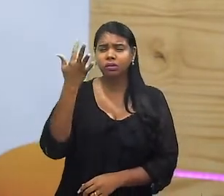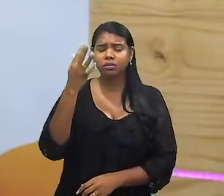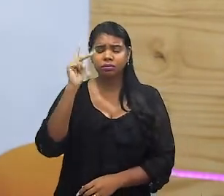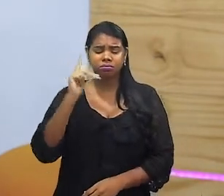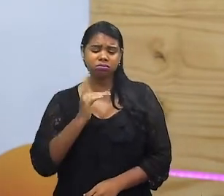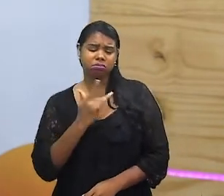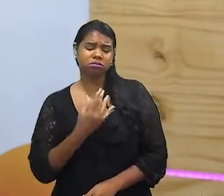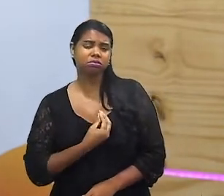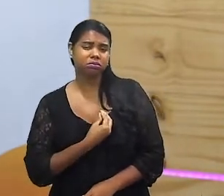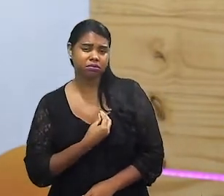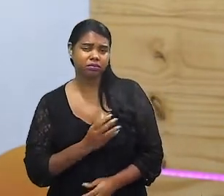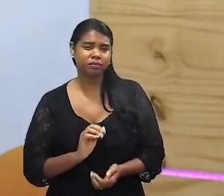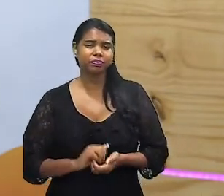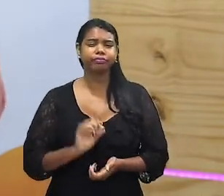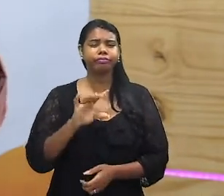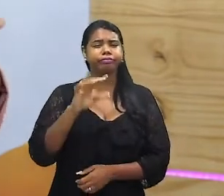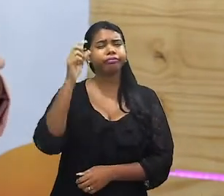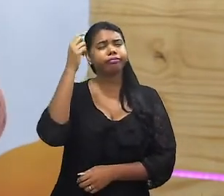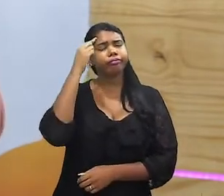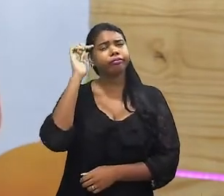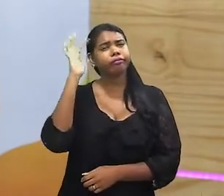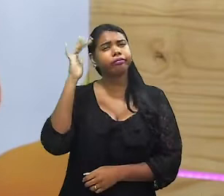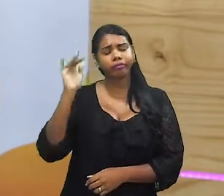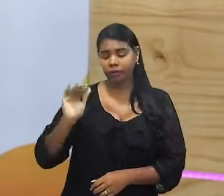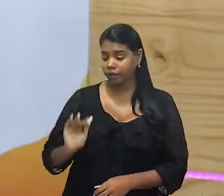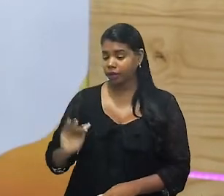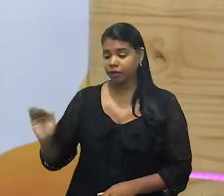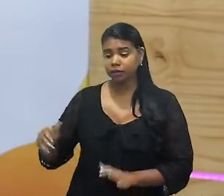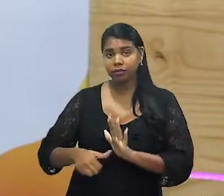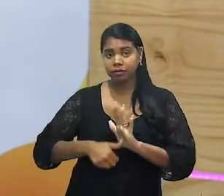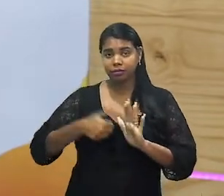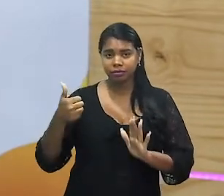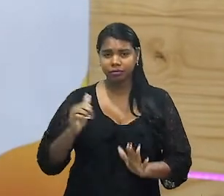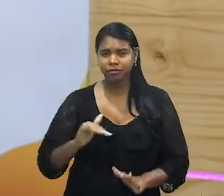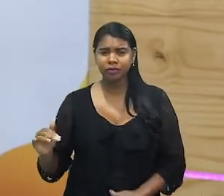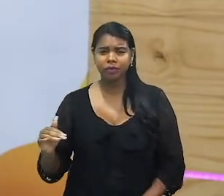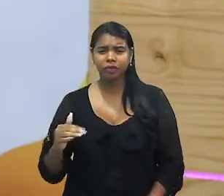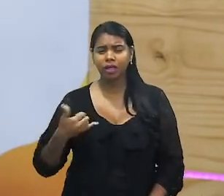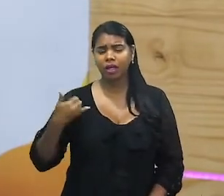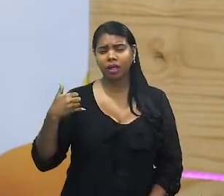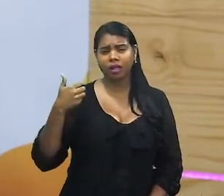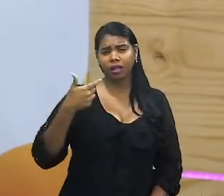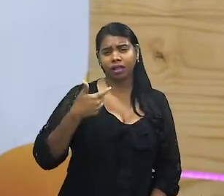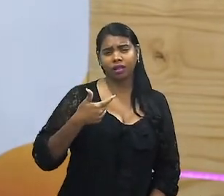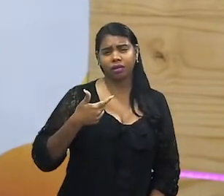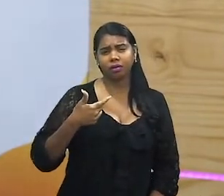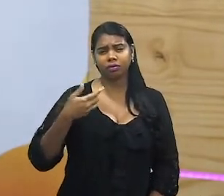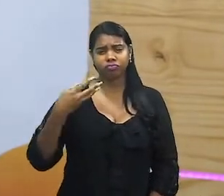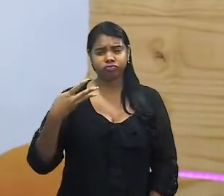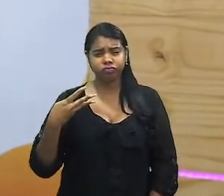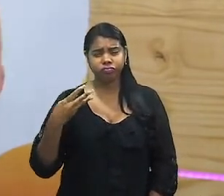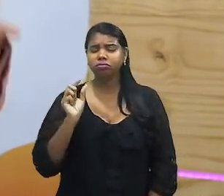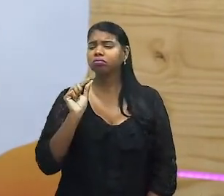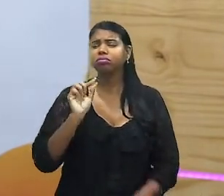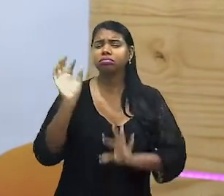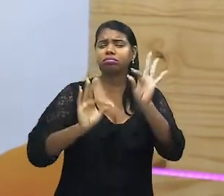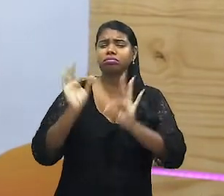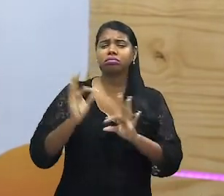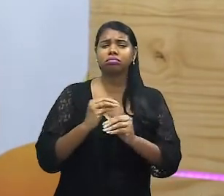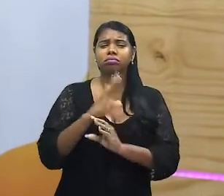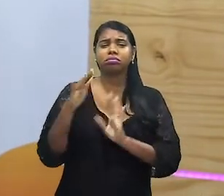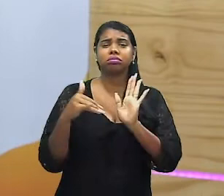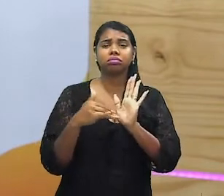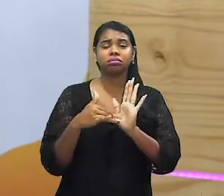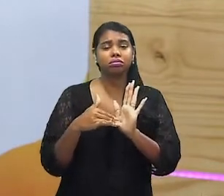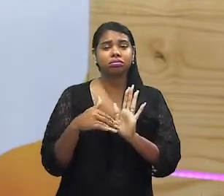mesmos. Basta pensar uma criança pequena, a primeira infância ali, 2, 3 anos de idade. Quem define tudo, não é,